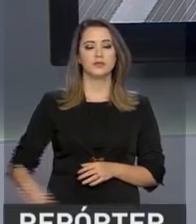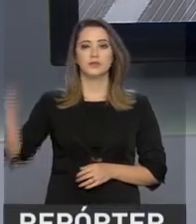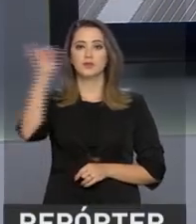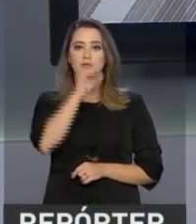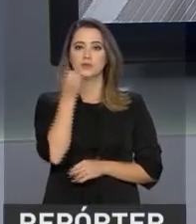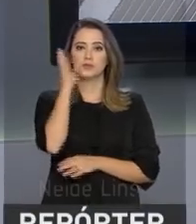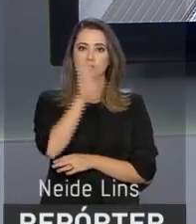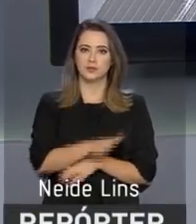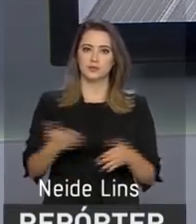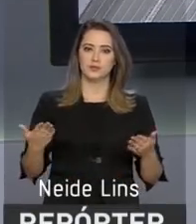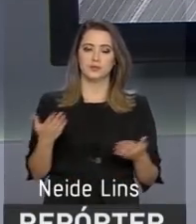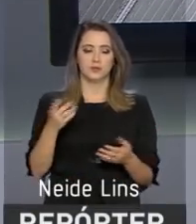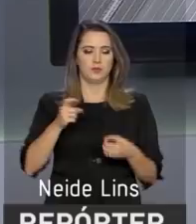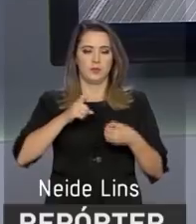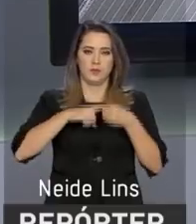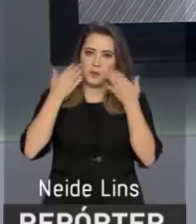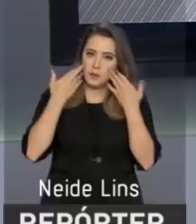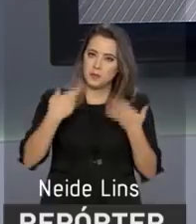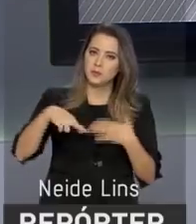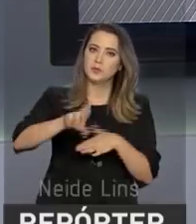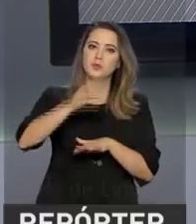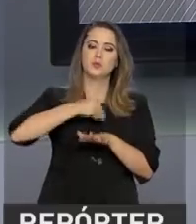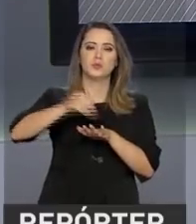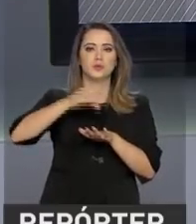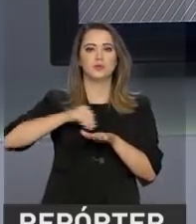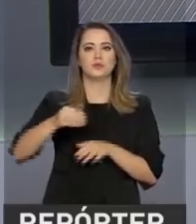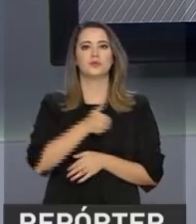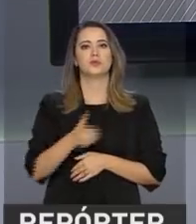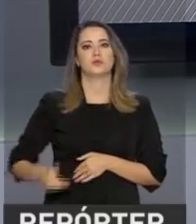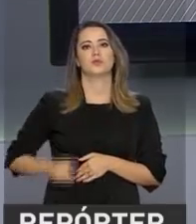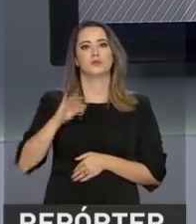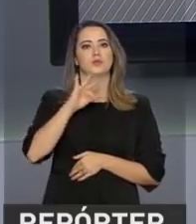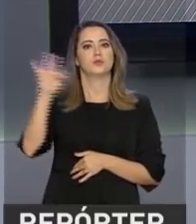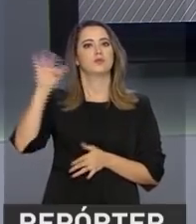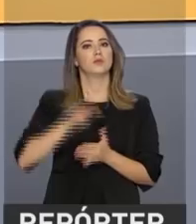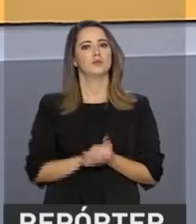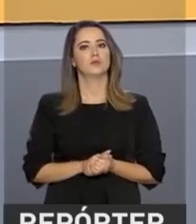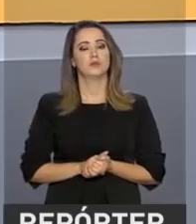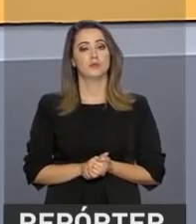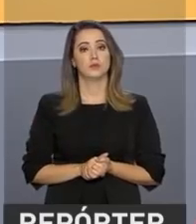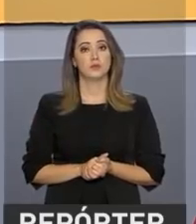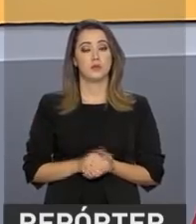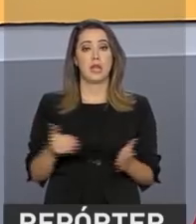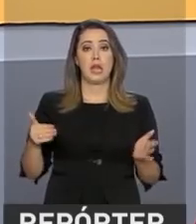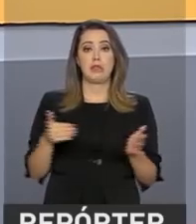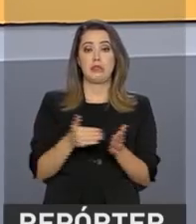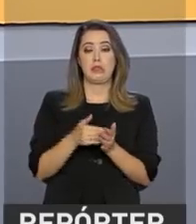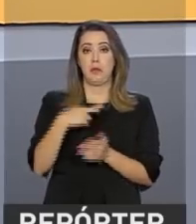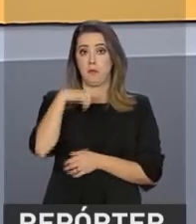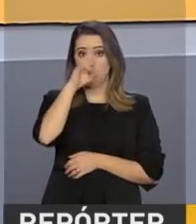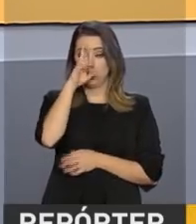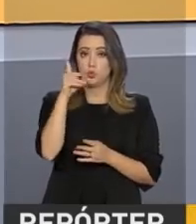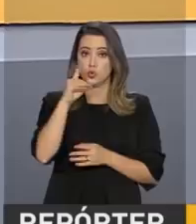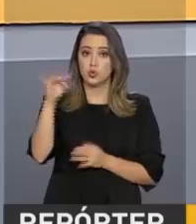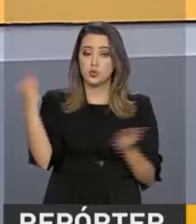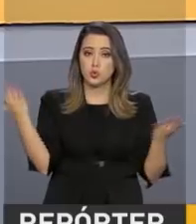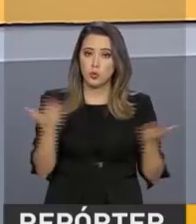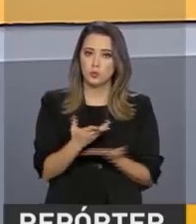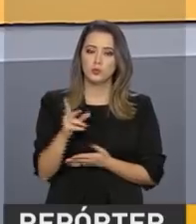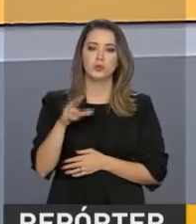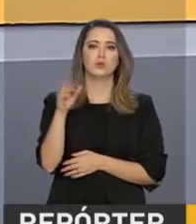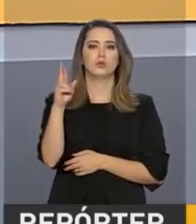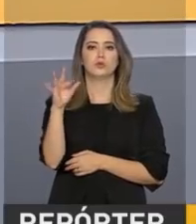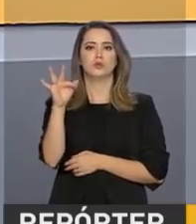Olá, boa tarde. Estamos de volta com o repórter NBR e as notícias do governo federal. Até o meio-dia de hoje, a Receita